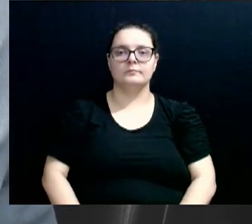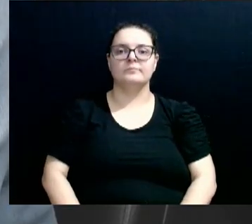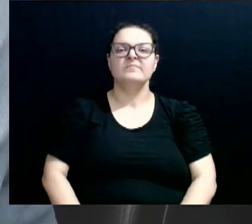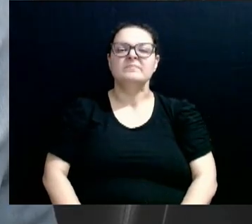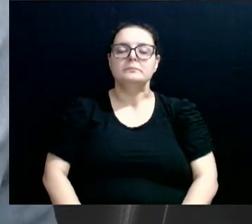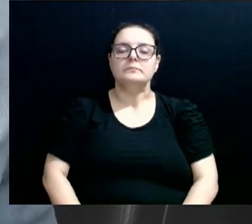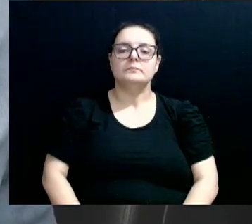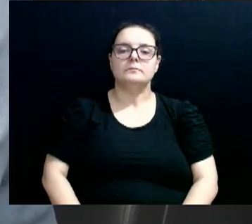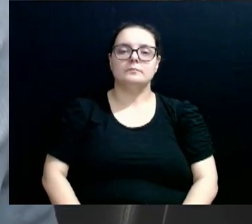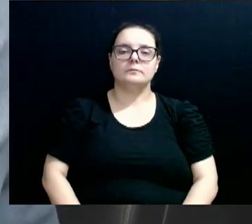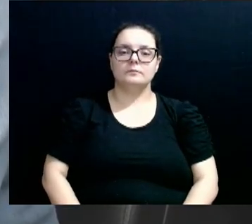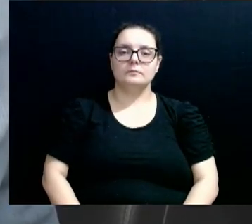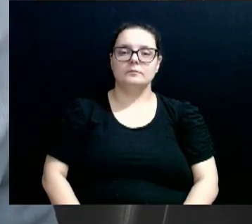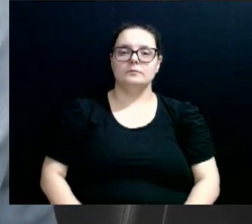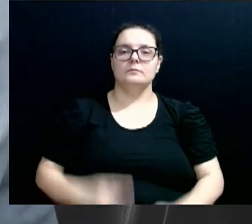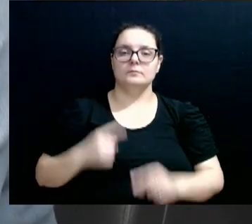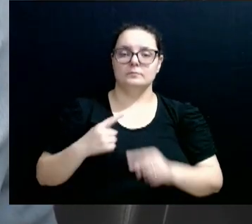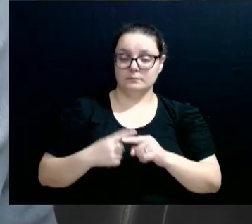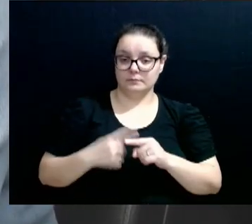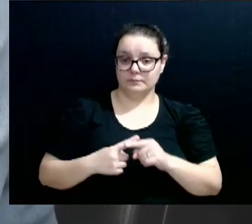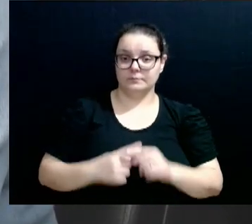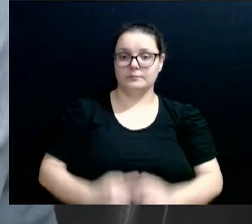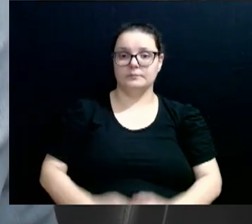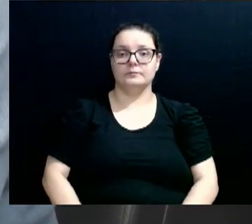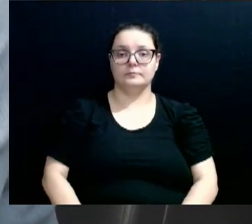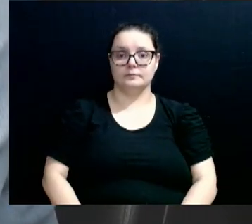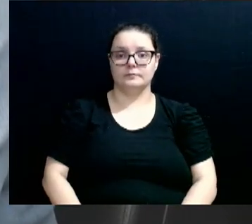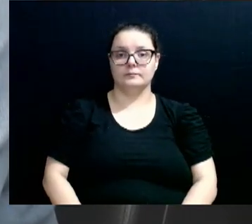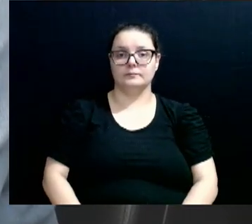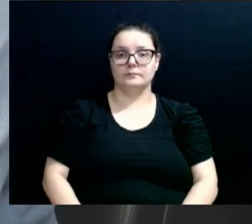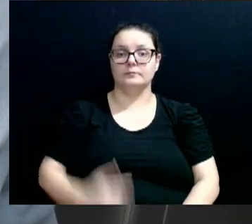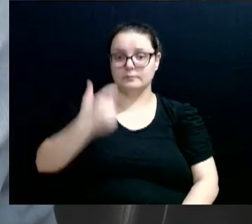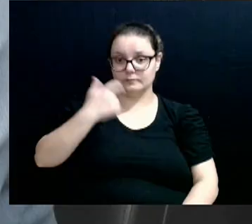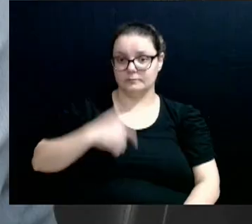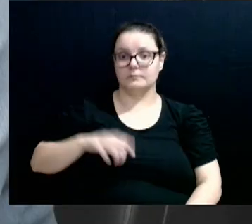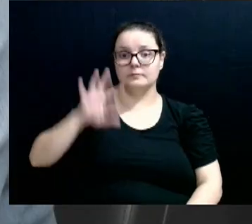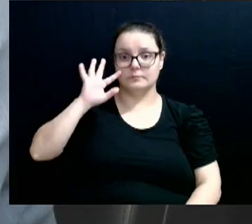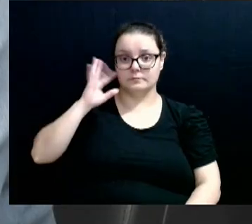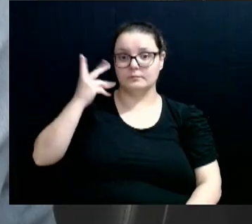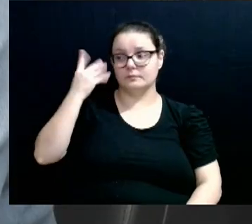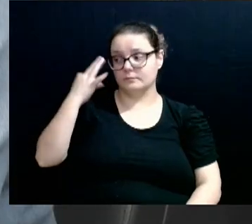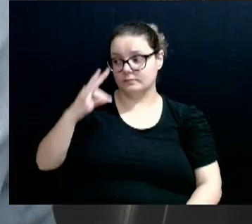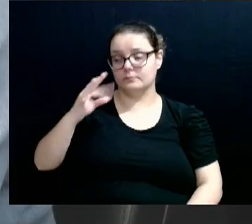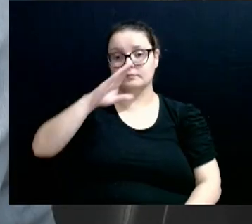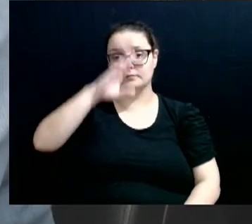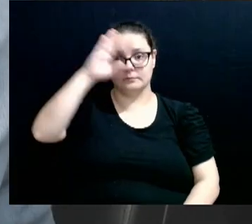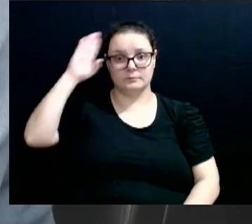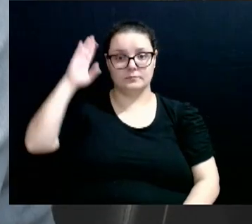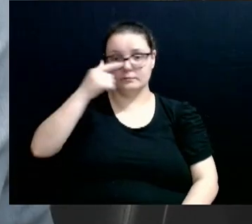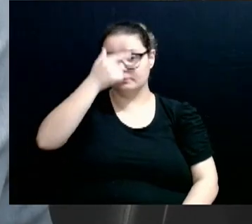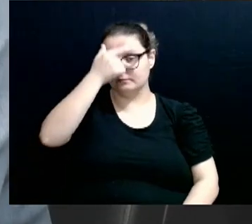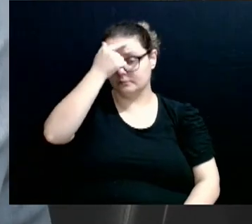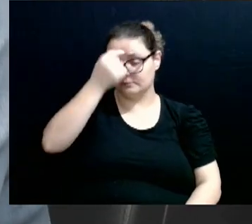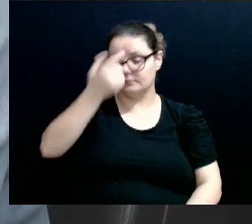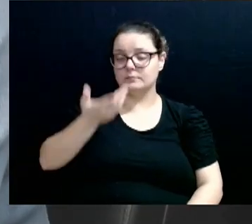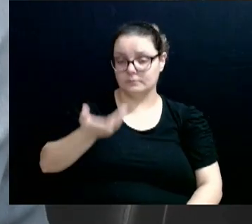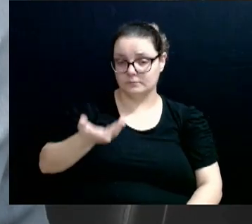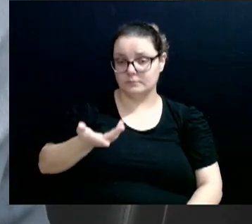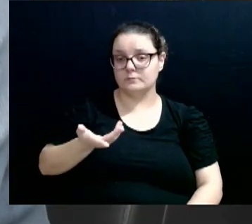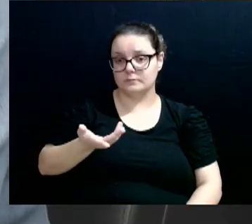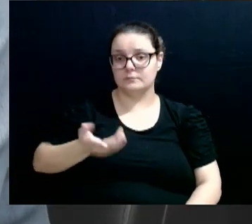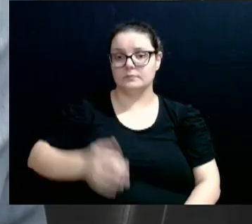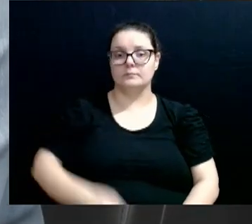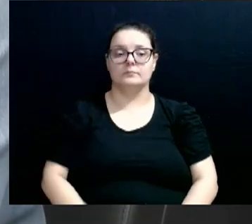Porque assim, eu também adquiri conhecimento teórico, né? Acadêmico. Então, eu fui atuar